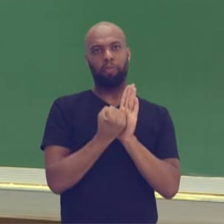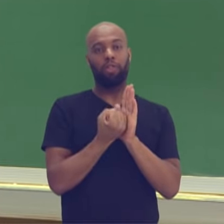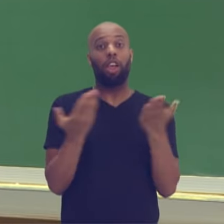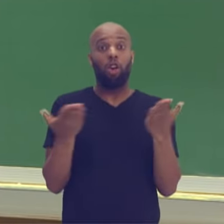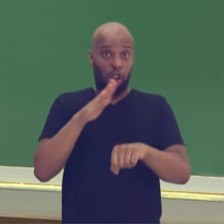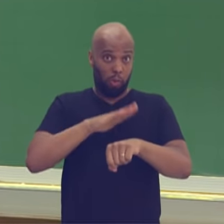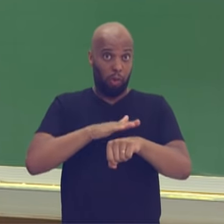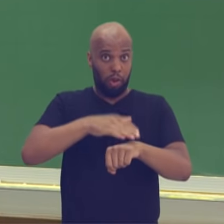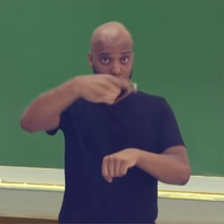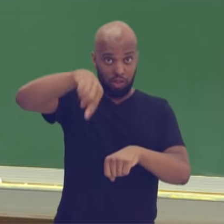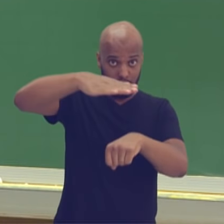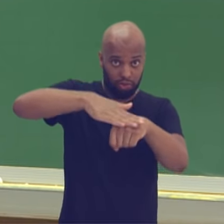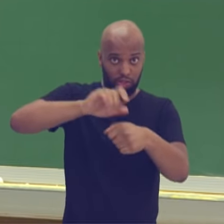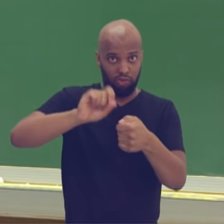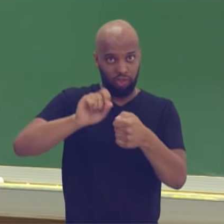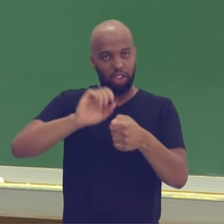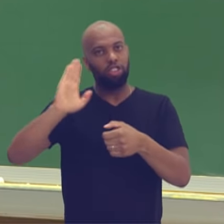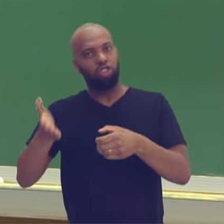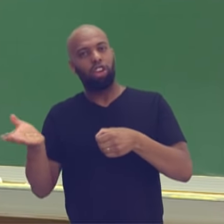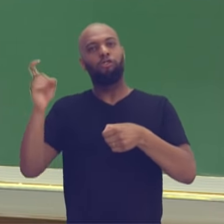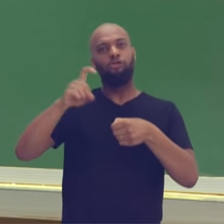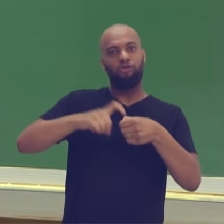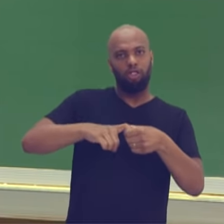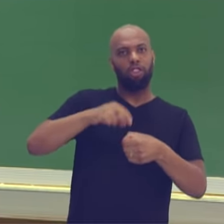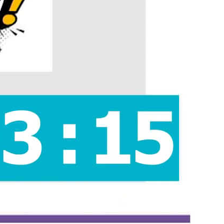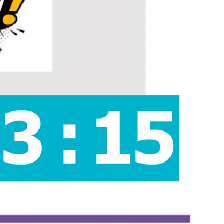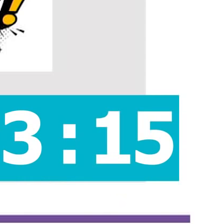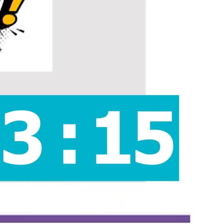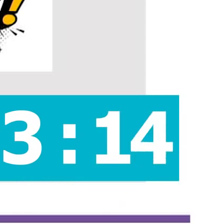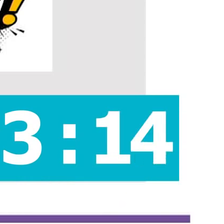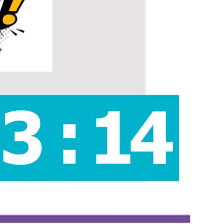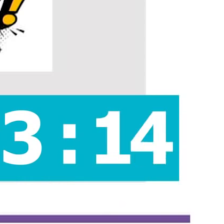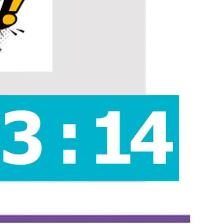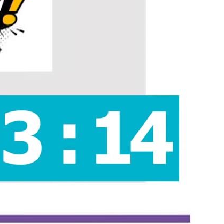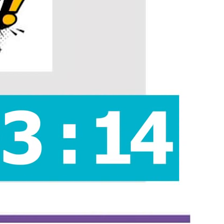essa atividade e a gente já volta para finalizar a nossa.